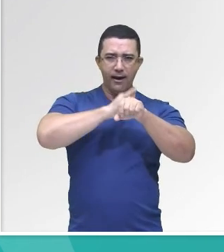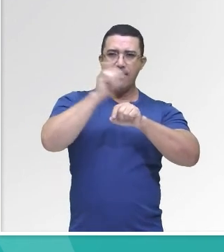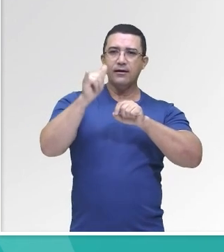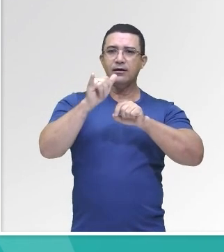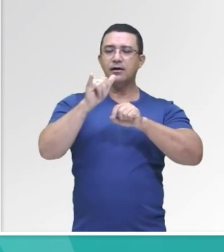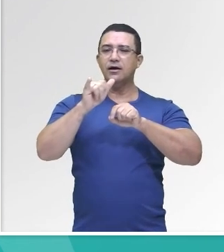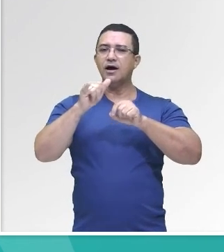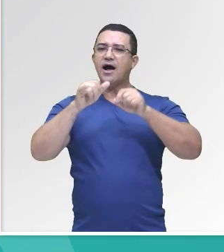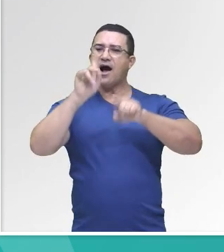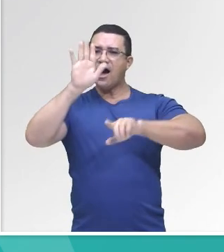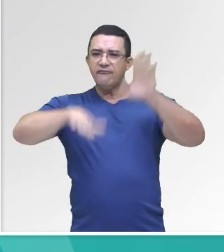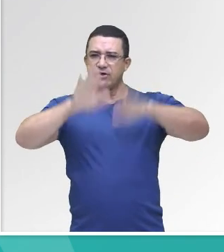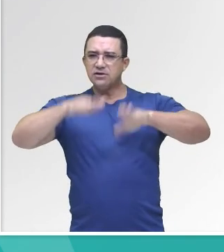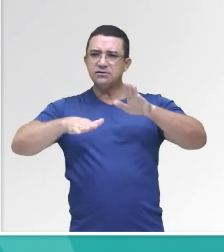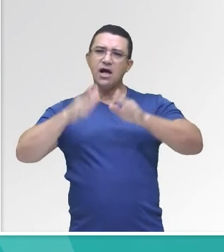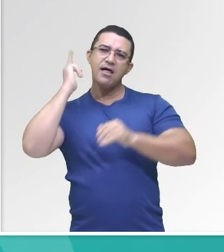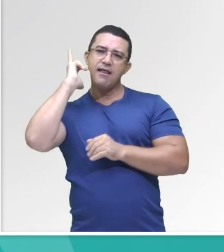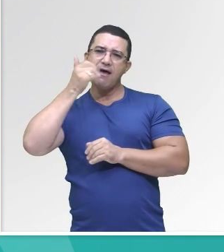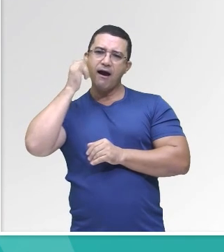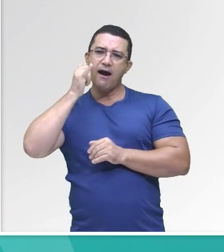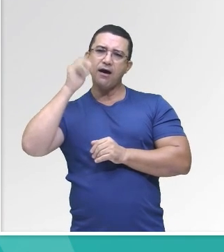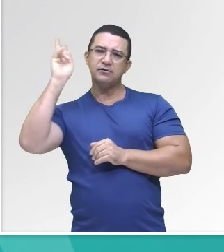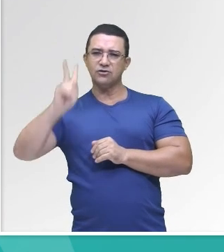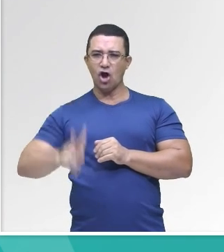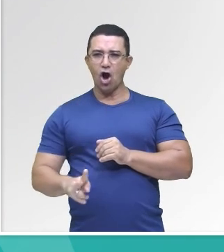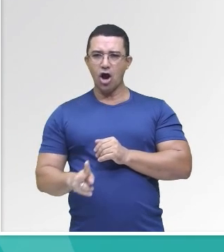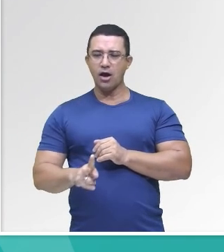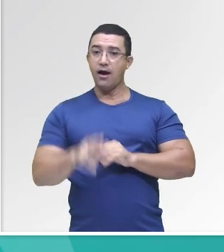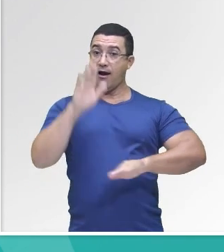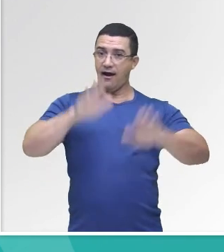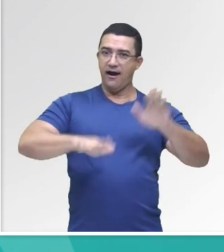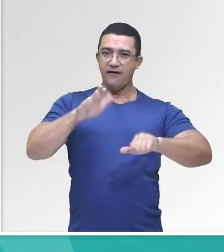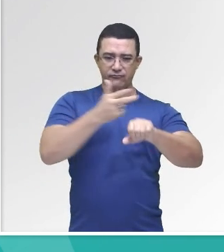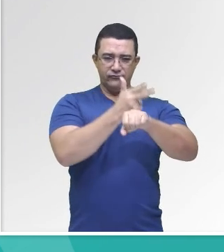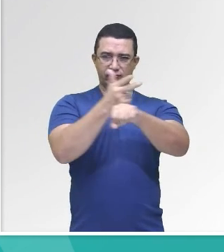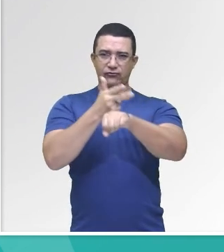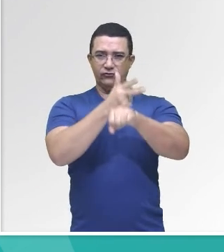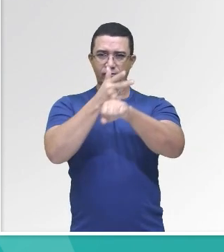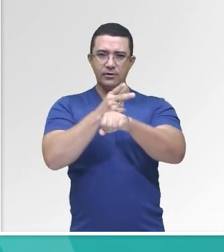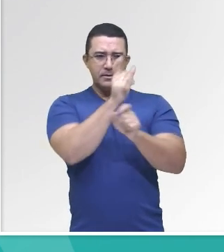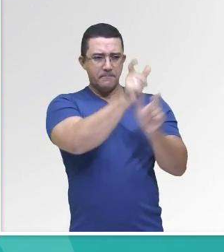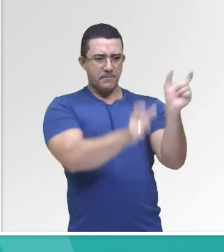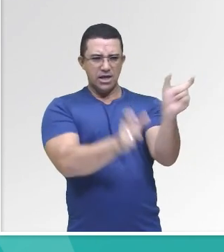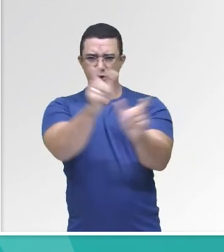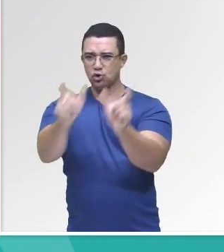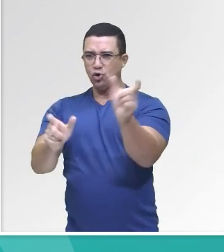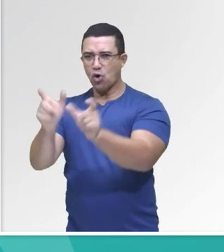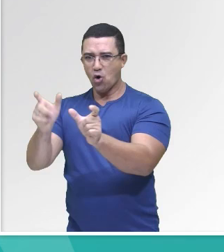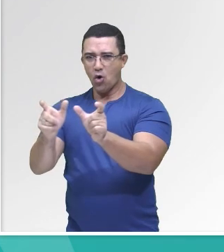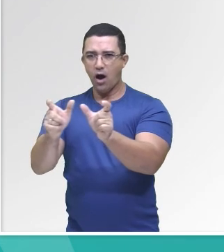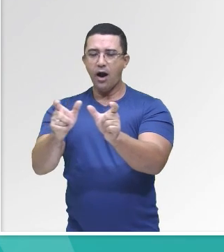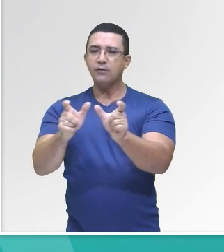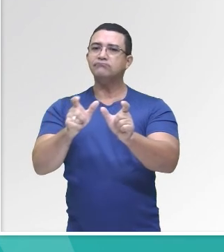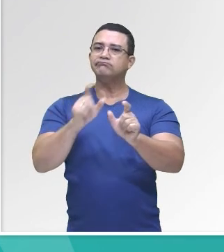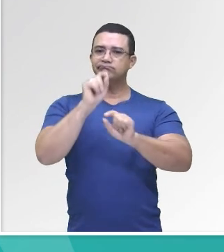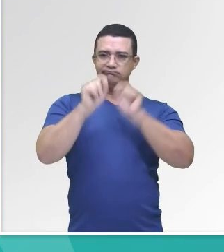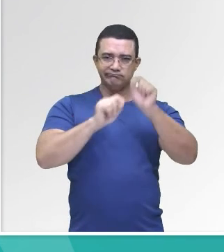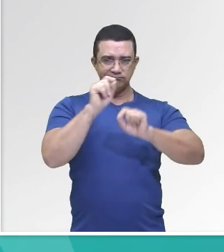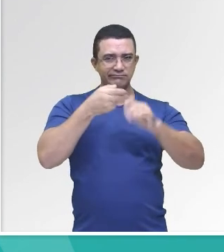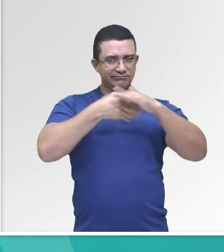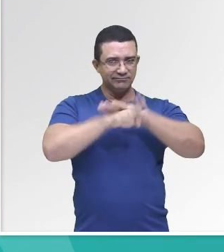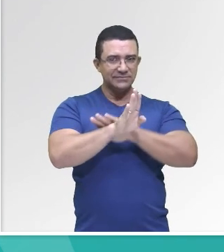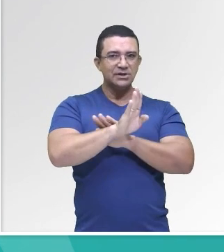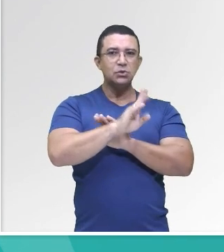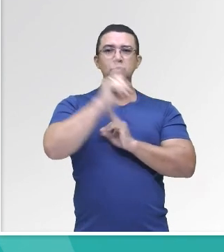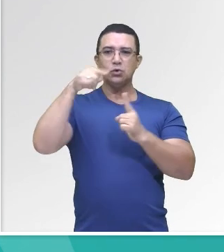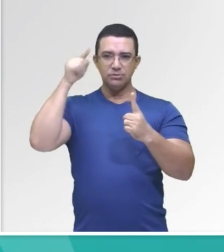uma história ou relato. Generalmente aparecem os personagens com os que a menudo o público objetivo